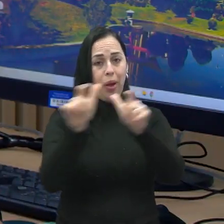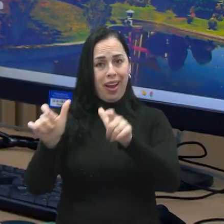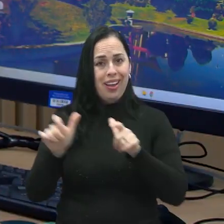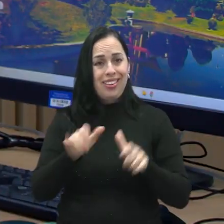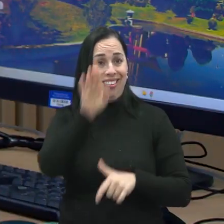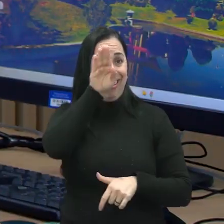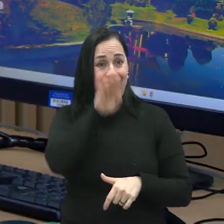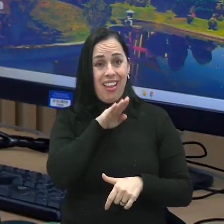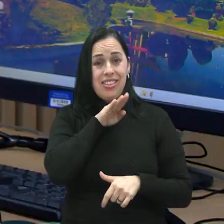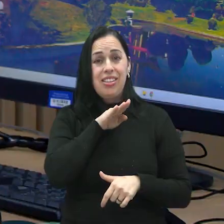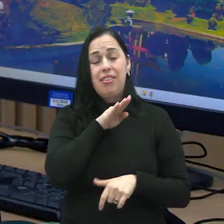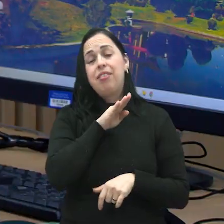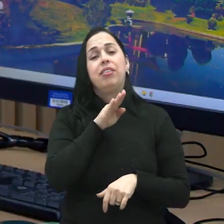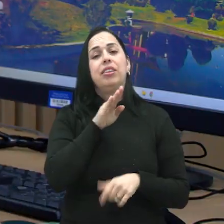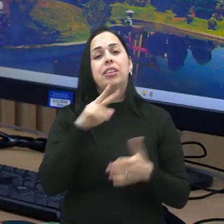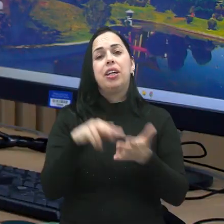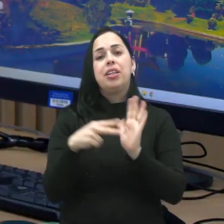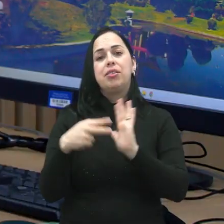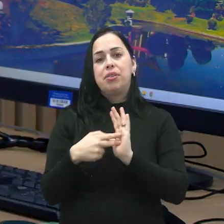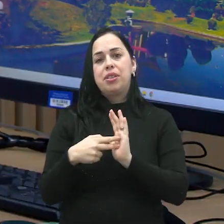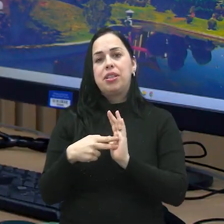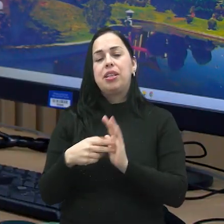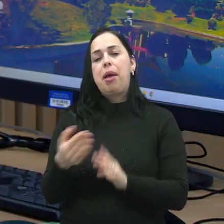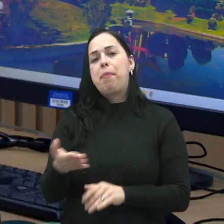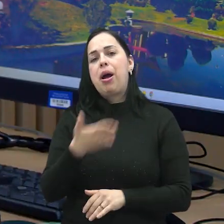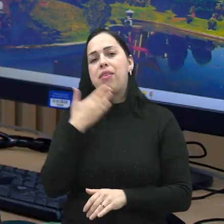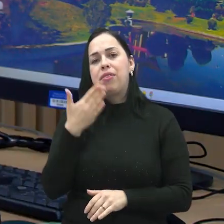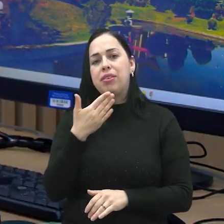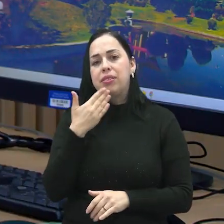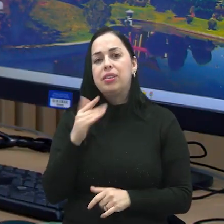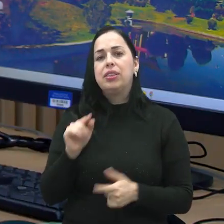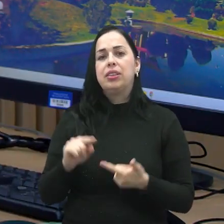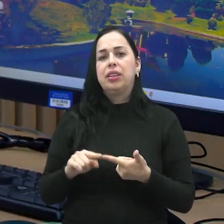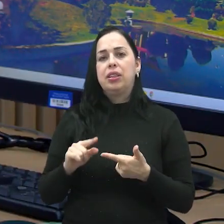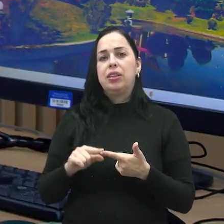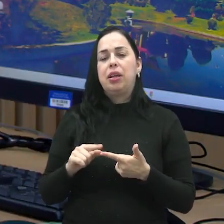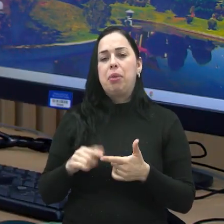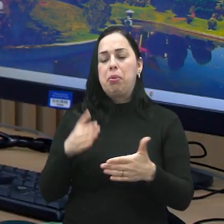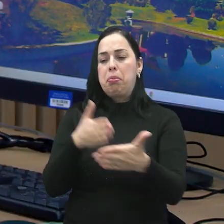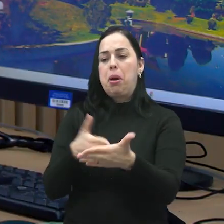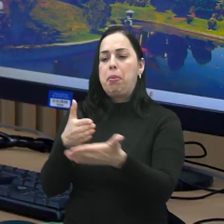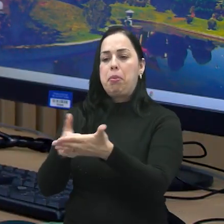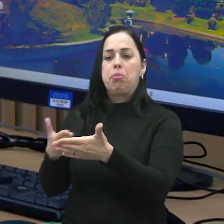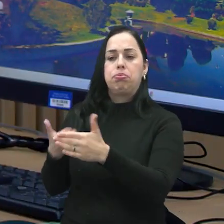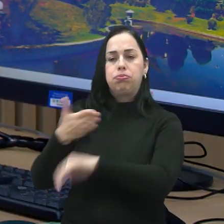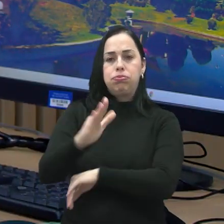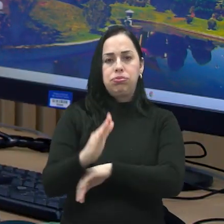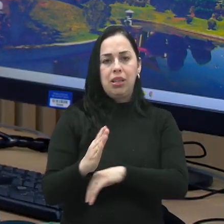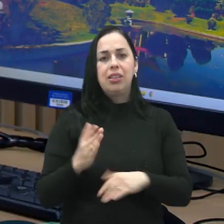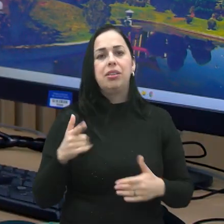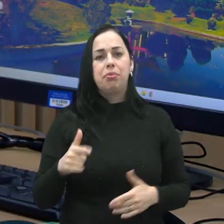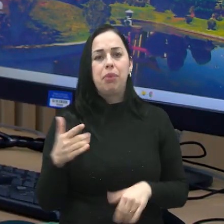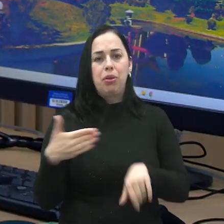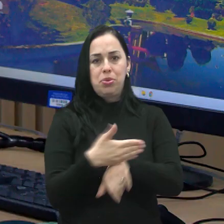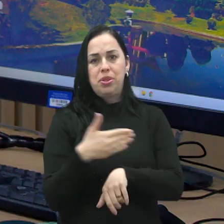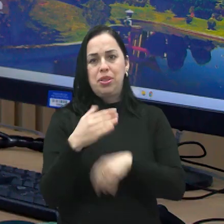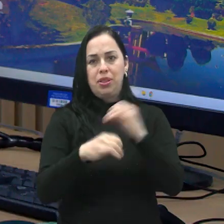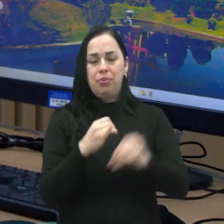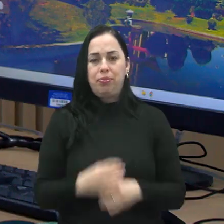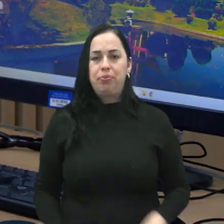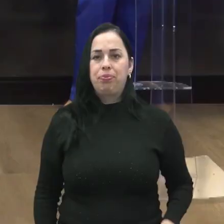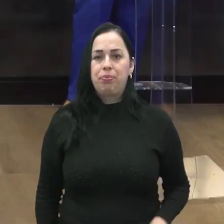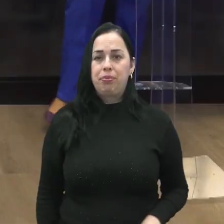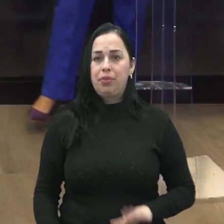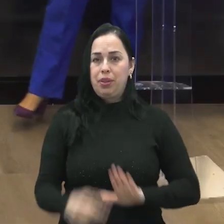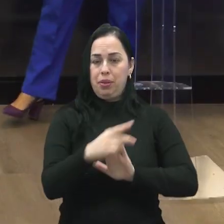da cidade, gratuito, faz com que você tenha mais facilidade e diminui as barreiras para poder acessar esse mundo